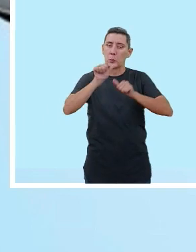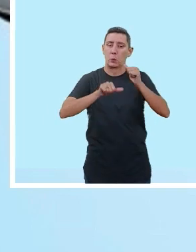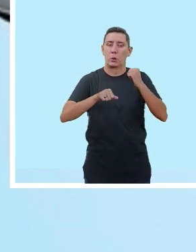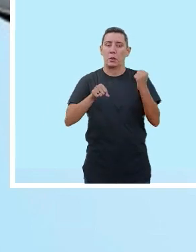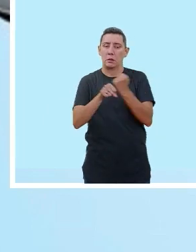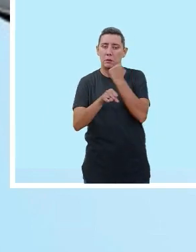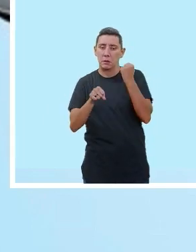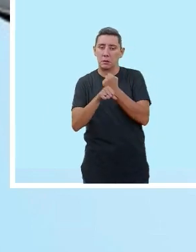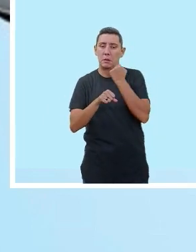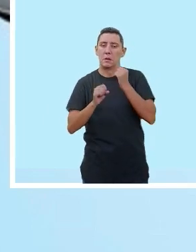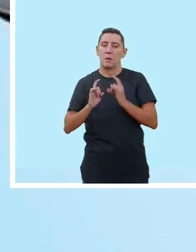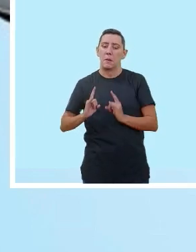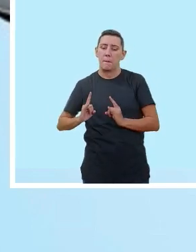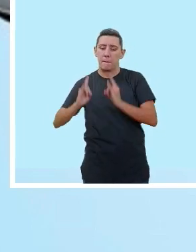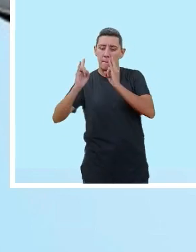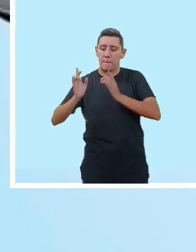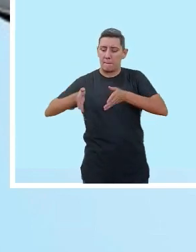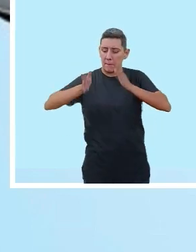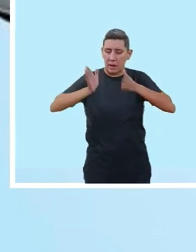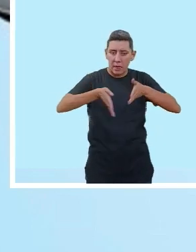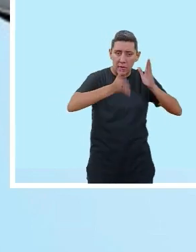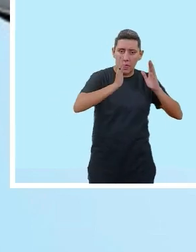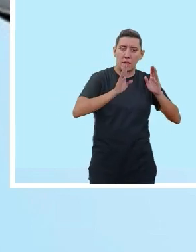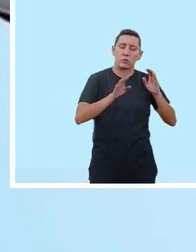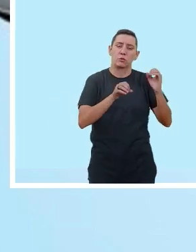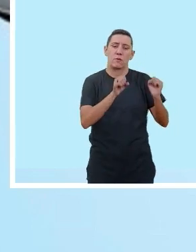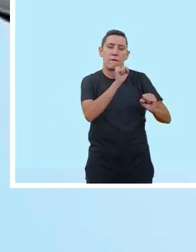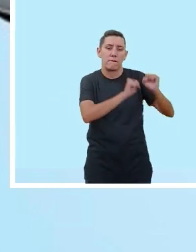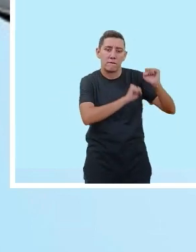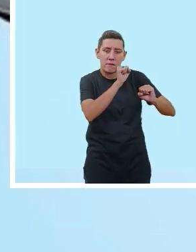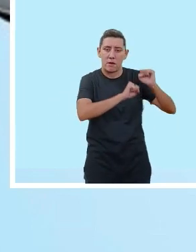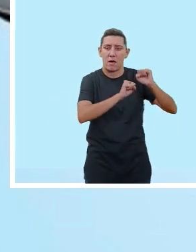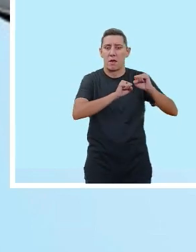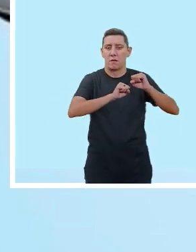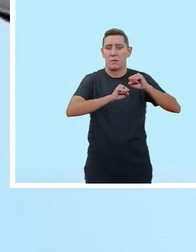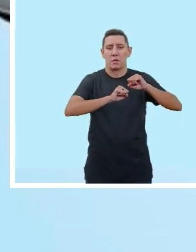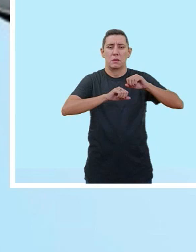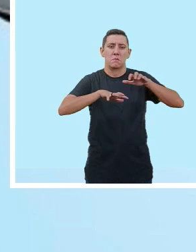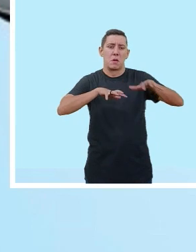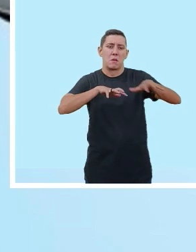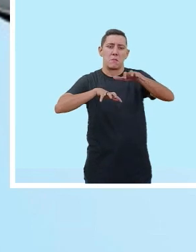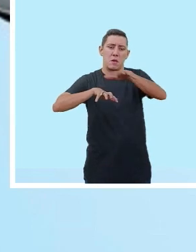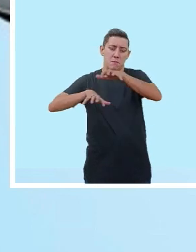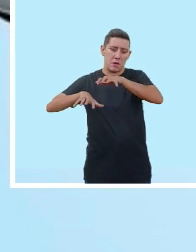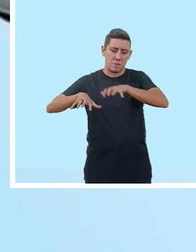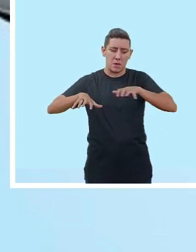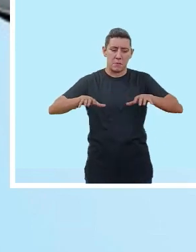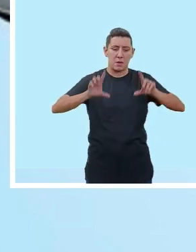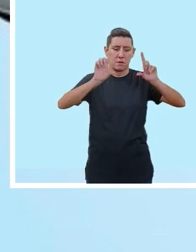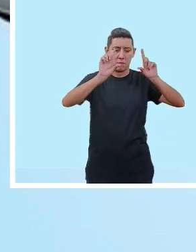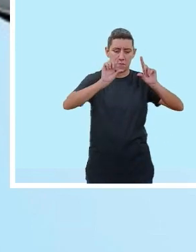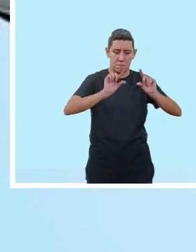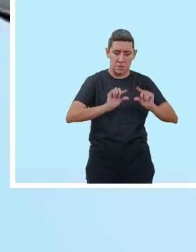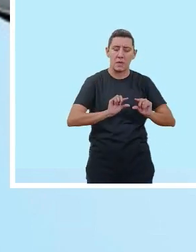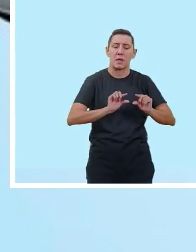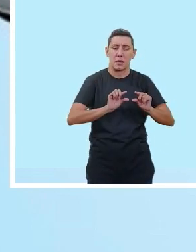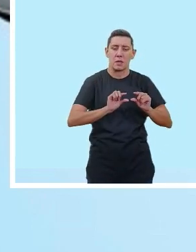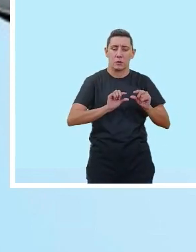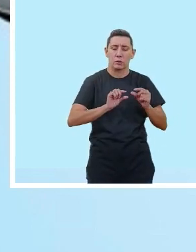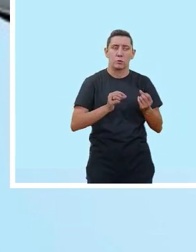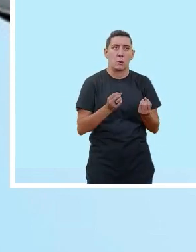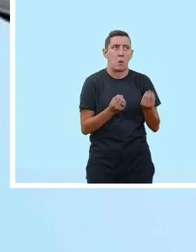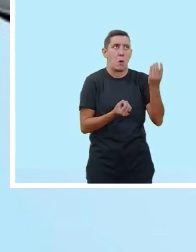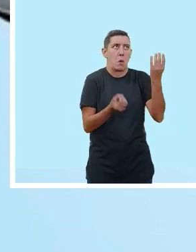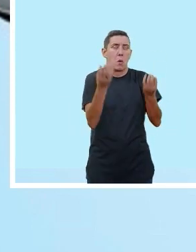realmente trabalhem a questão da emissão de carbono, reduzindo, como que você faz isso? Reduzindo o consumo de energia, trabalhando